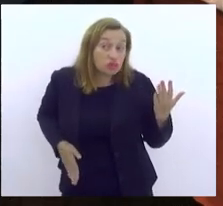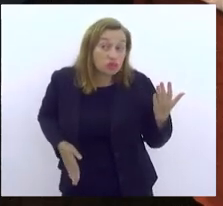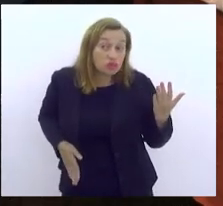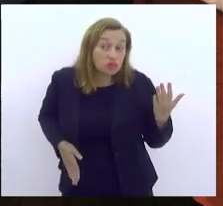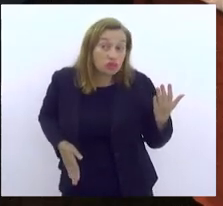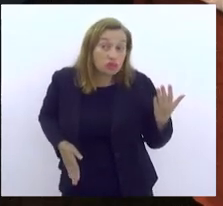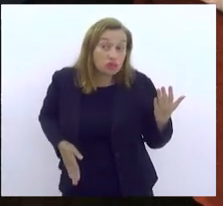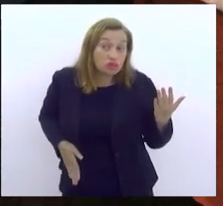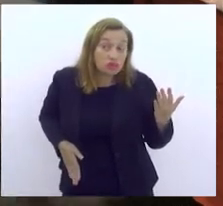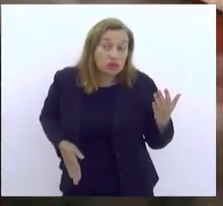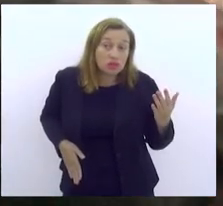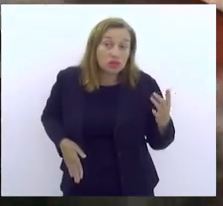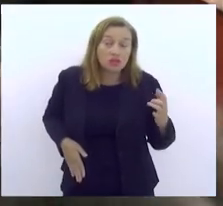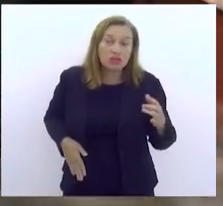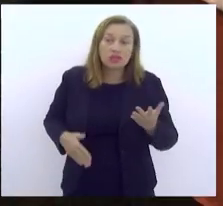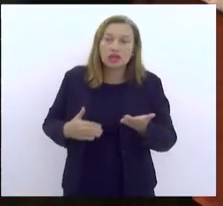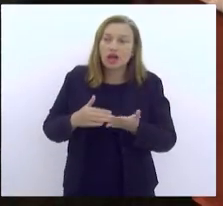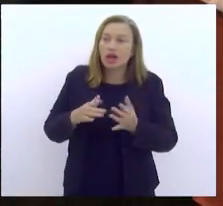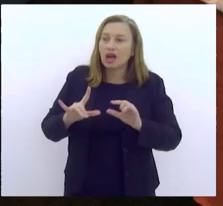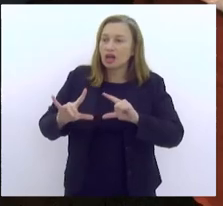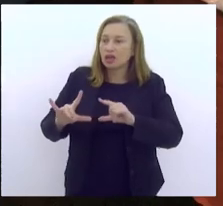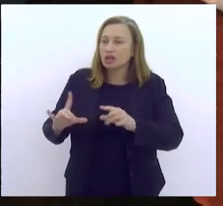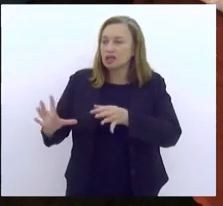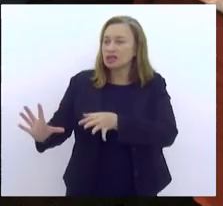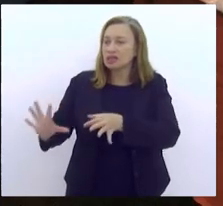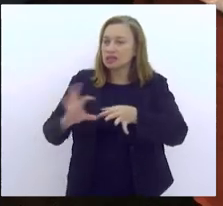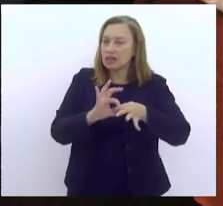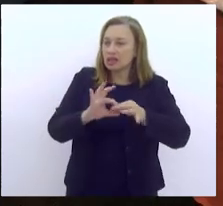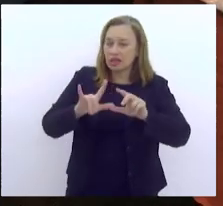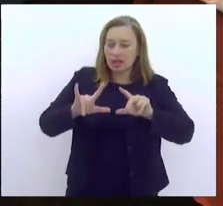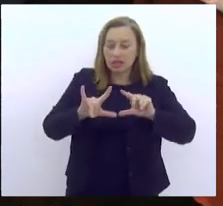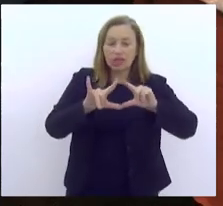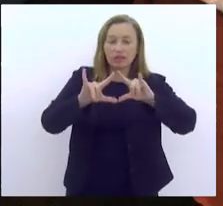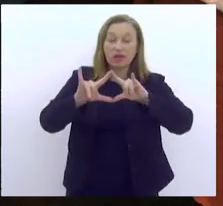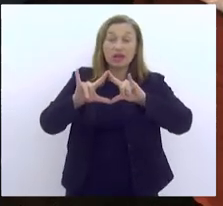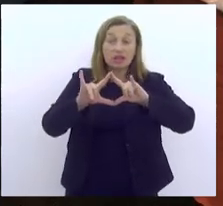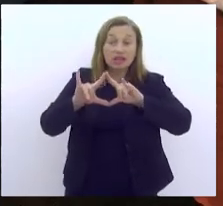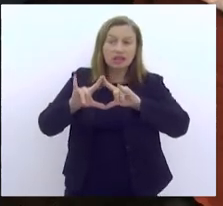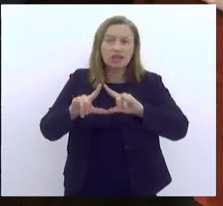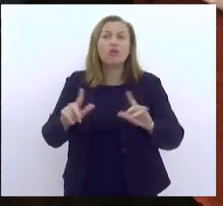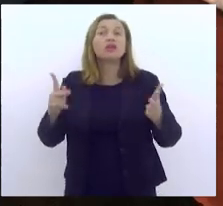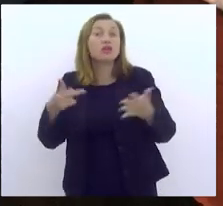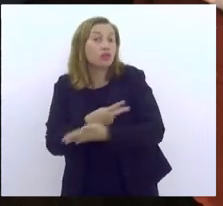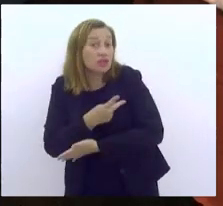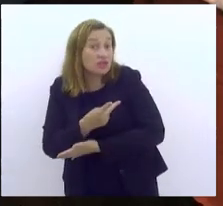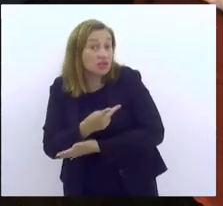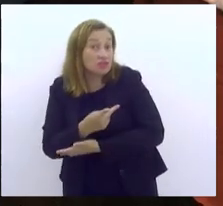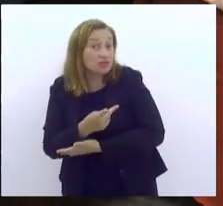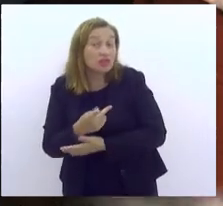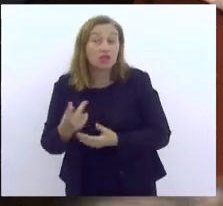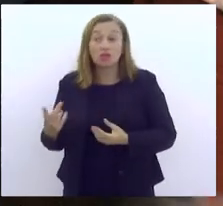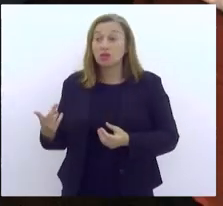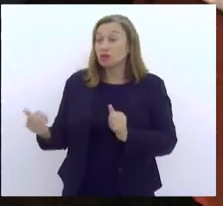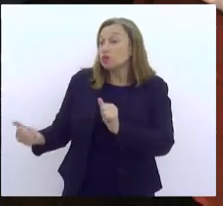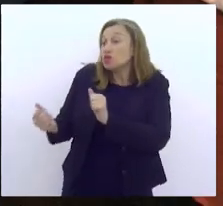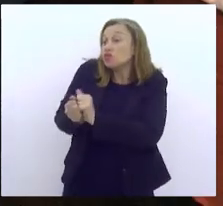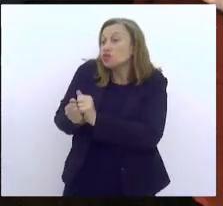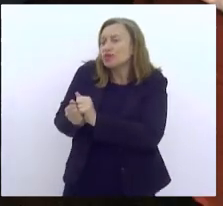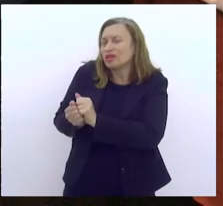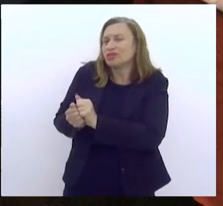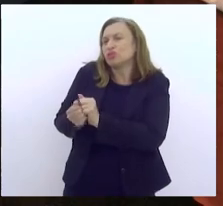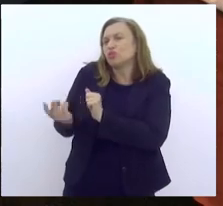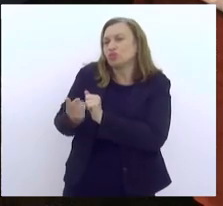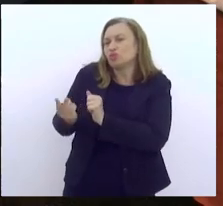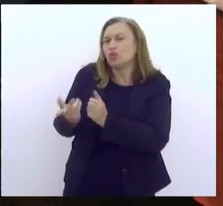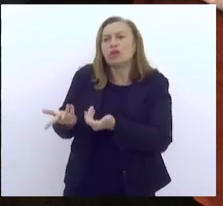com a milícia. Há um segmento do tráfico, é isso que está acontecendo também, né, nessa implosão.